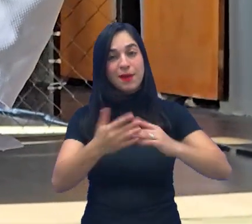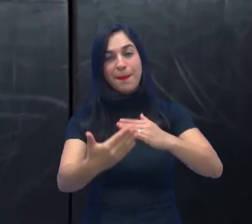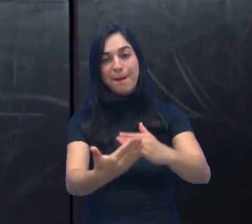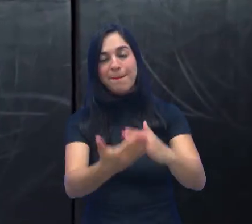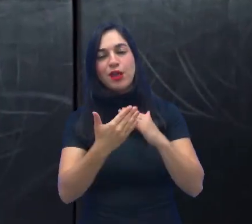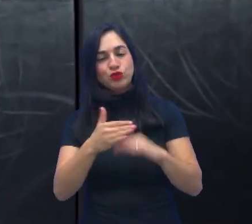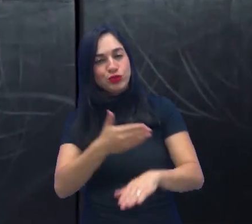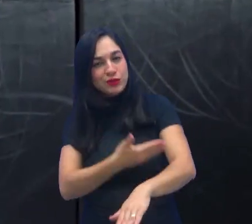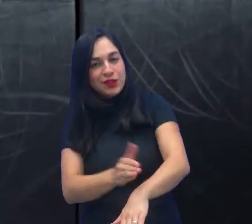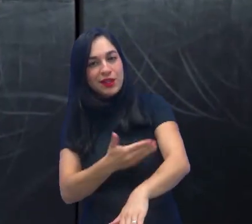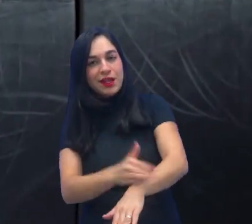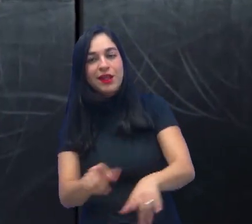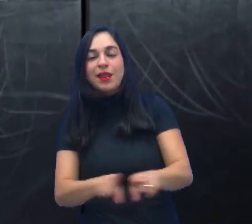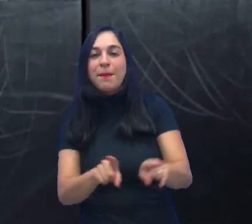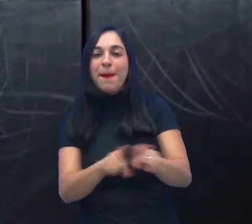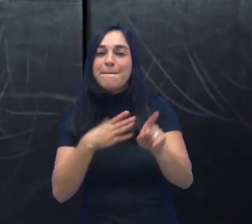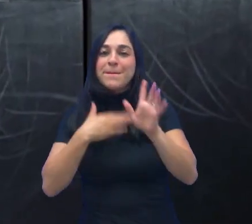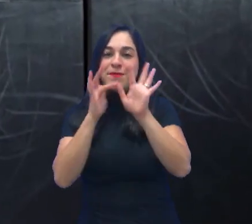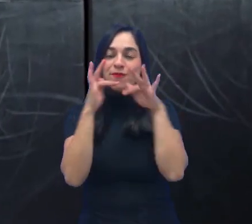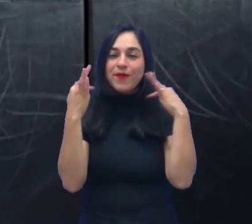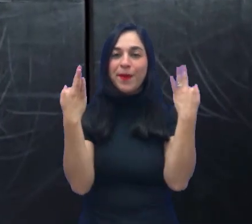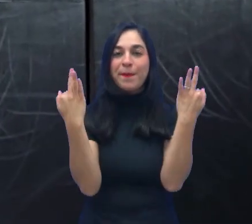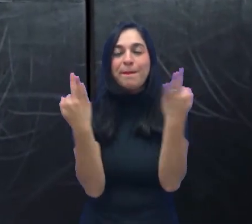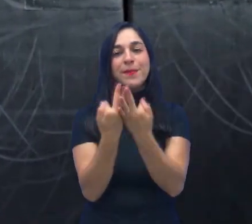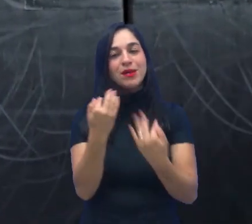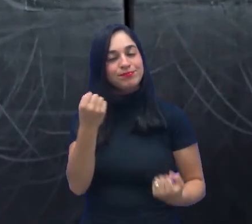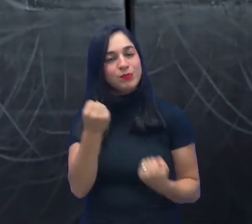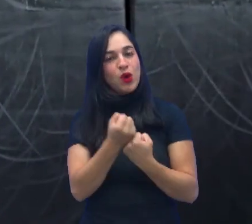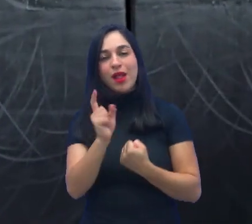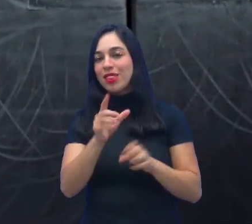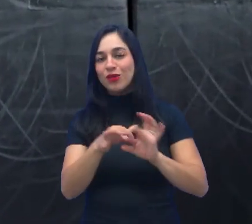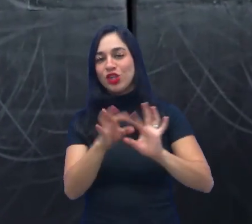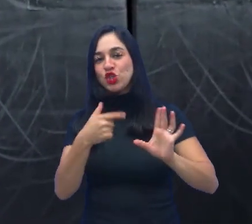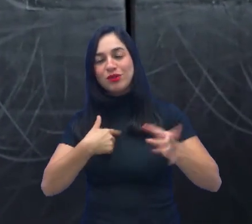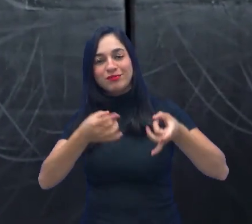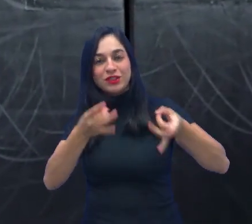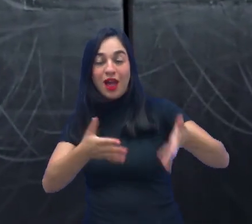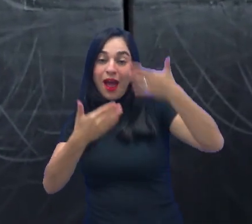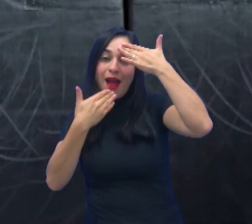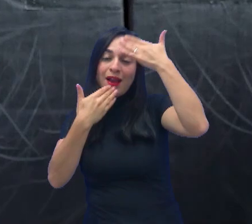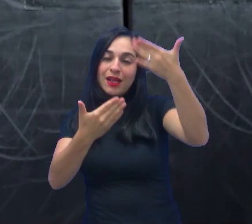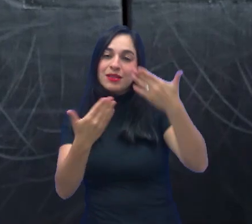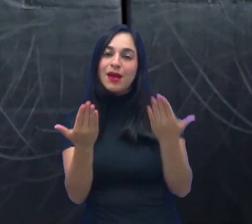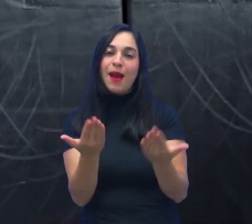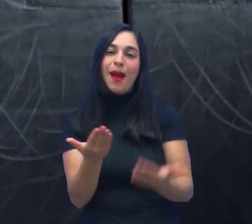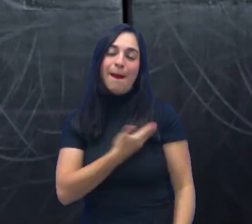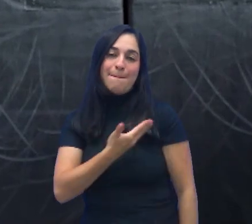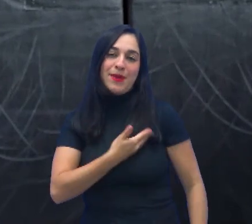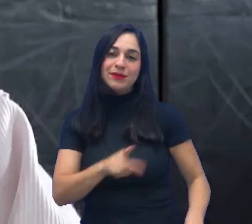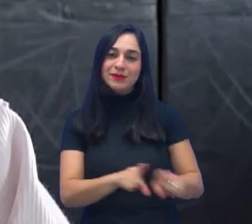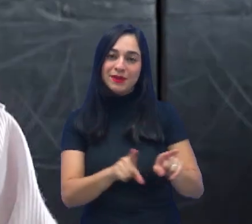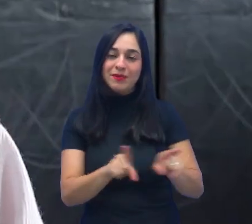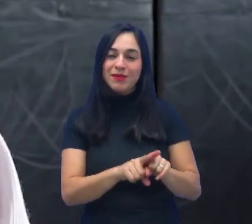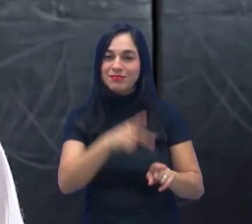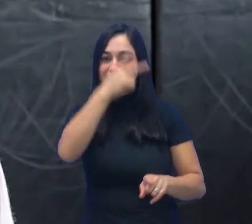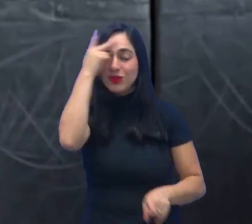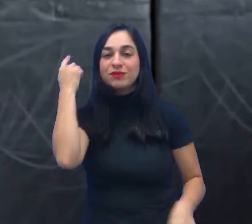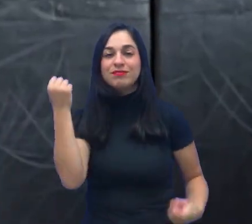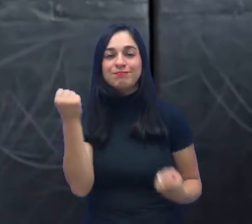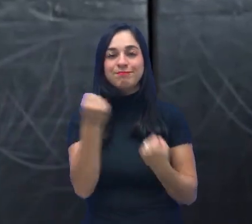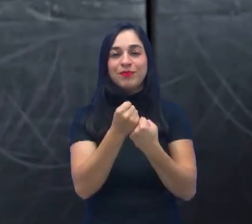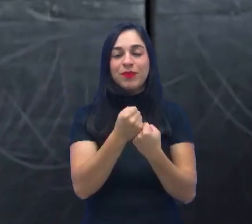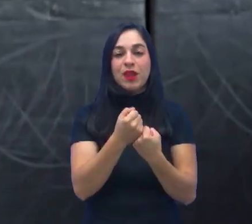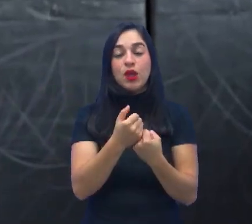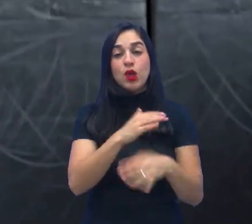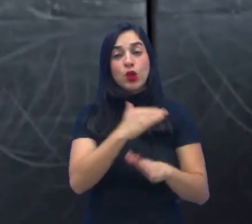treinando, quero agradecer minha família por não ter deixado eu desistir, quero agradecer meus amigos por estar do meu lado e meus patrocinadores. Eu quero falar para todas